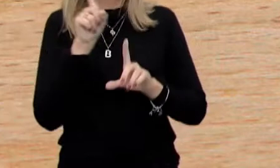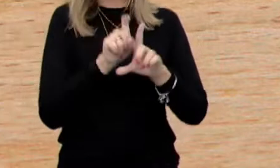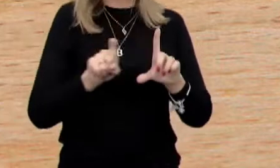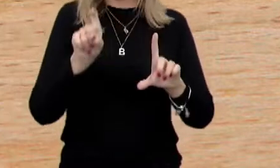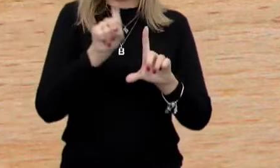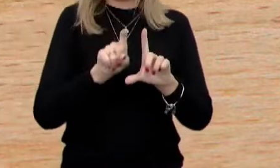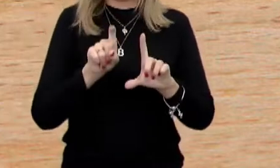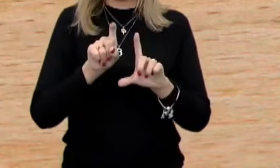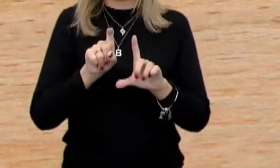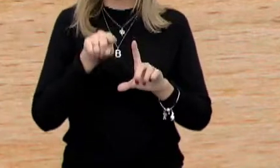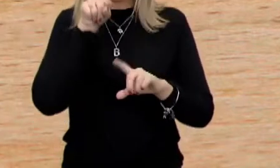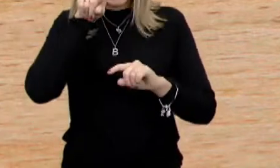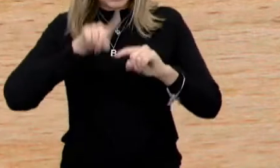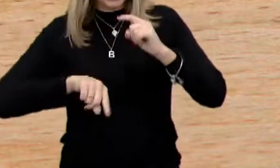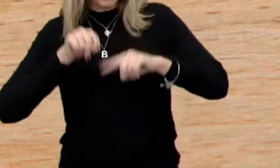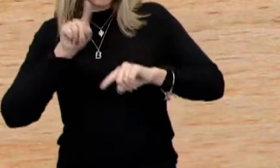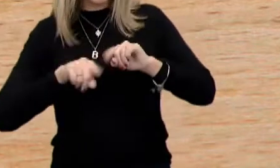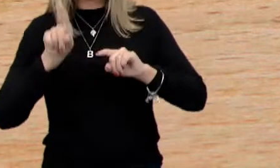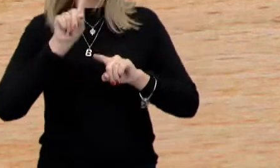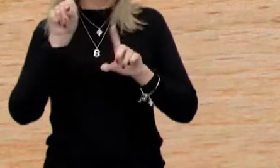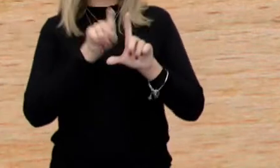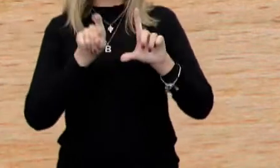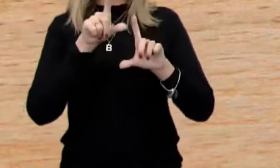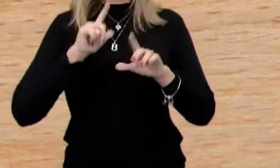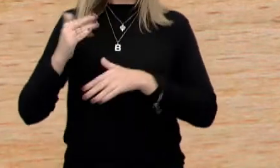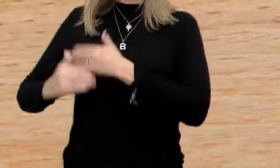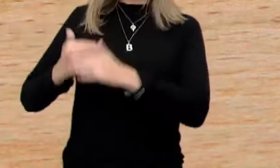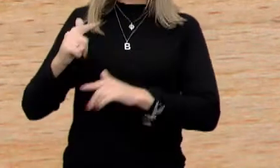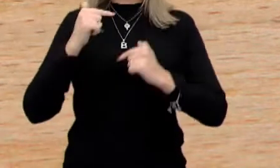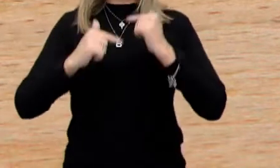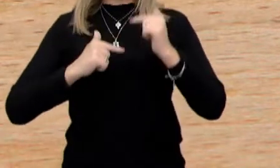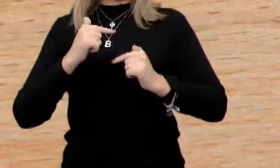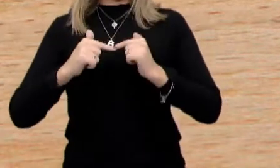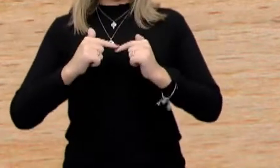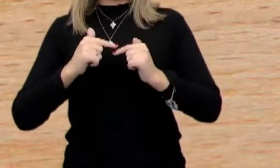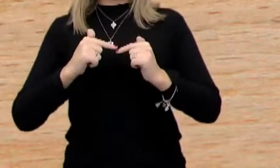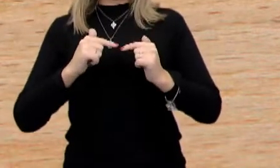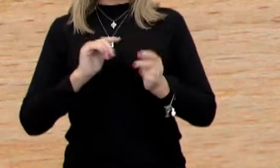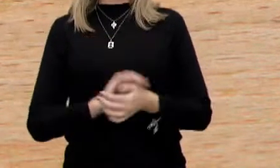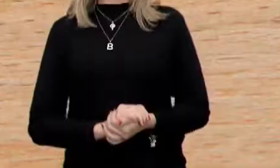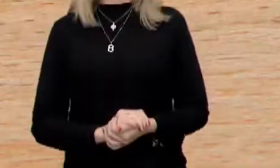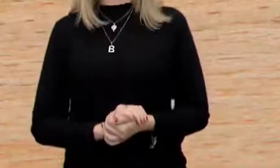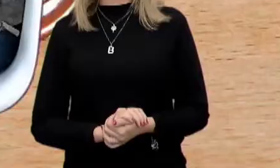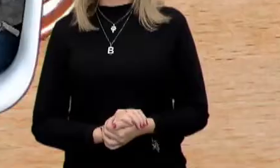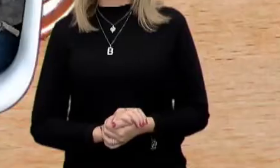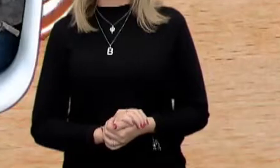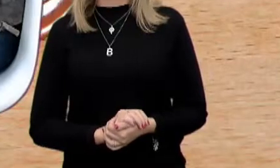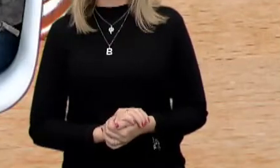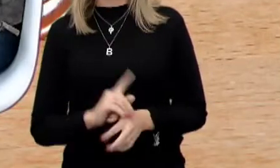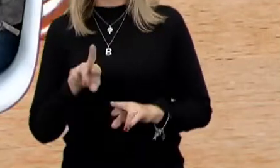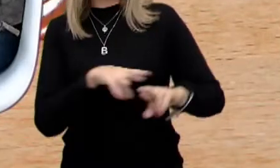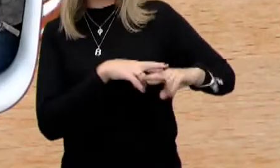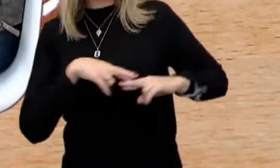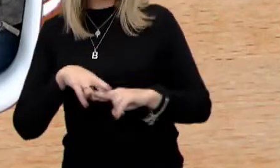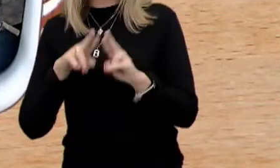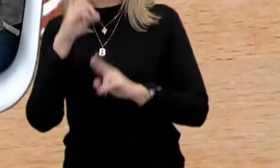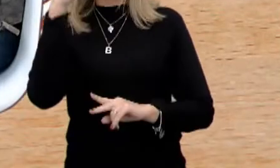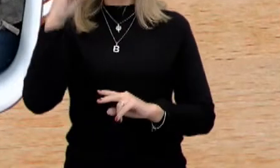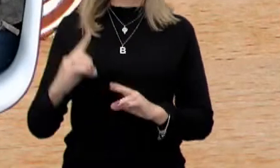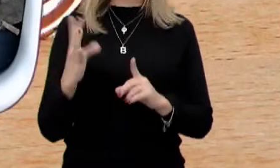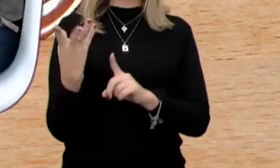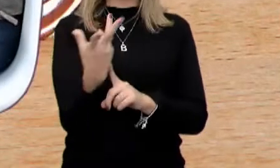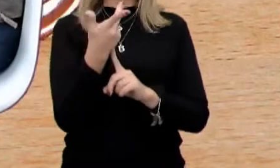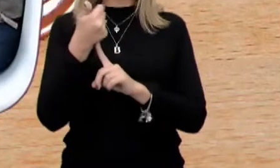aqui, esse material aqui digital está envolvendo o trabalho de redator, revisor, diretor de